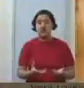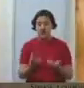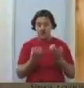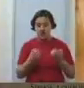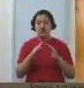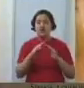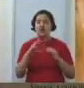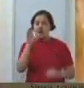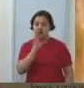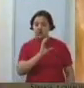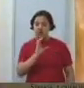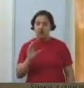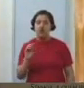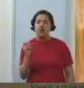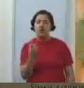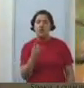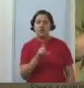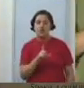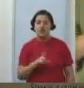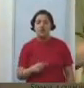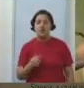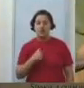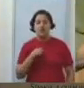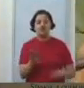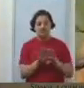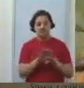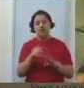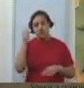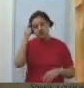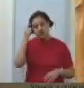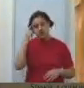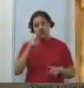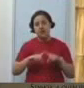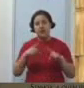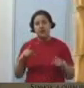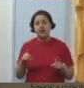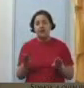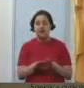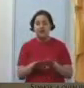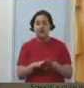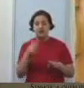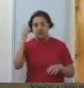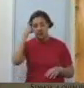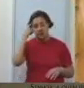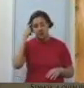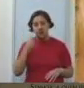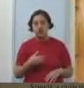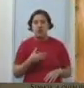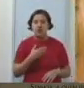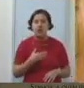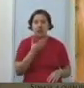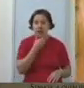não. Eu falei: também acho. Mas acho também um absurdo o pai e a mãe tratar da